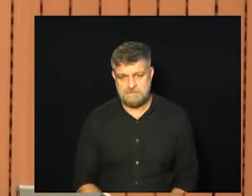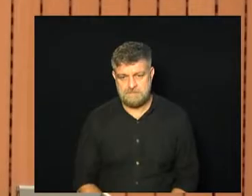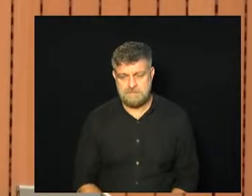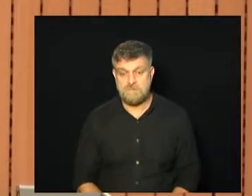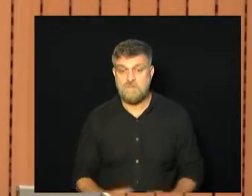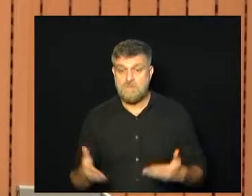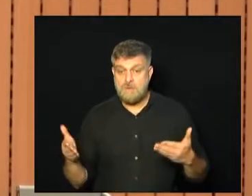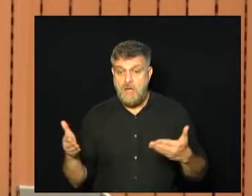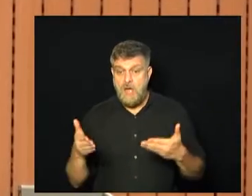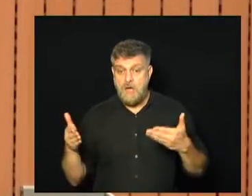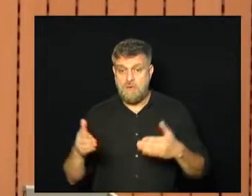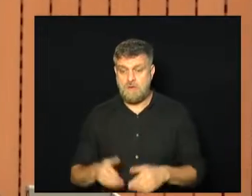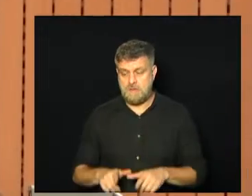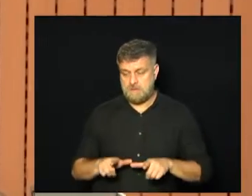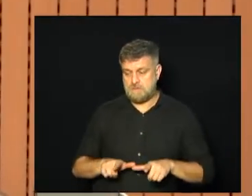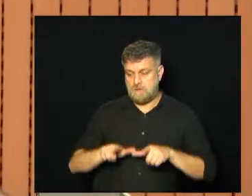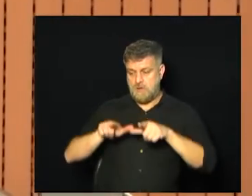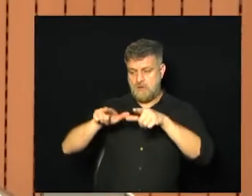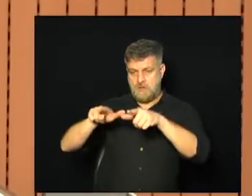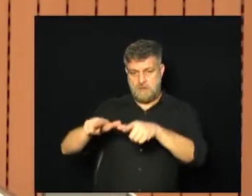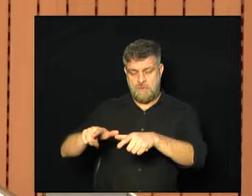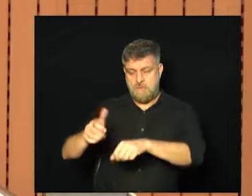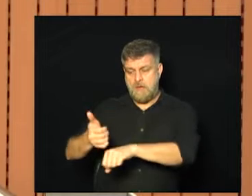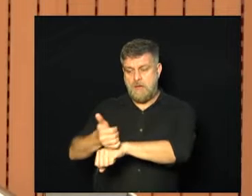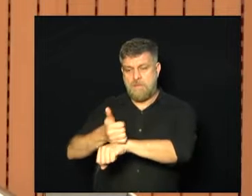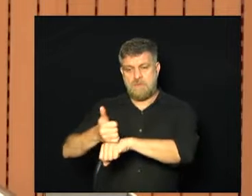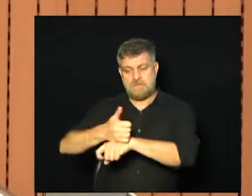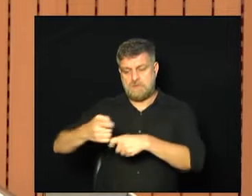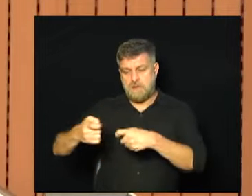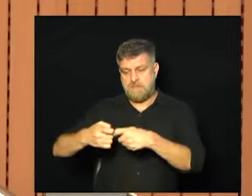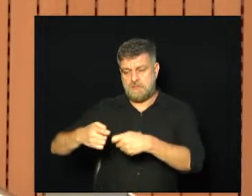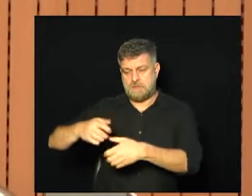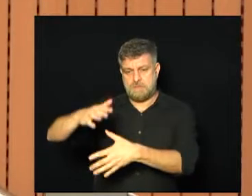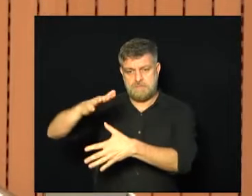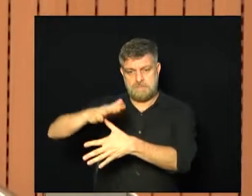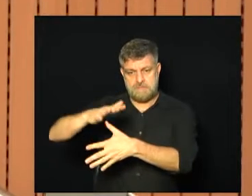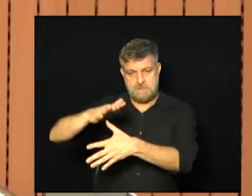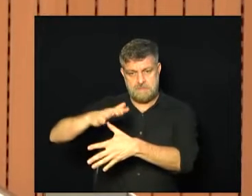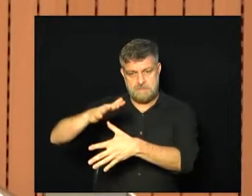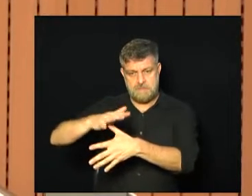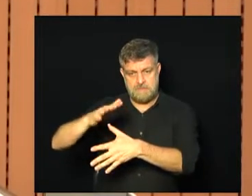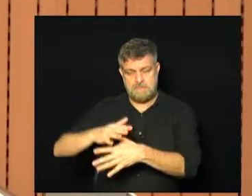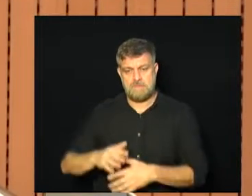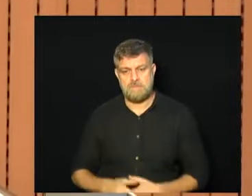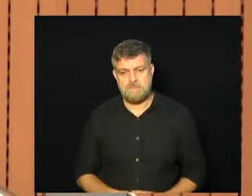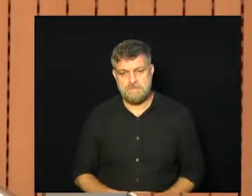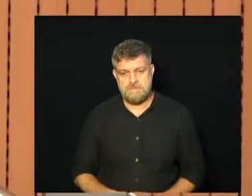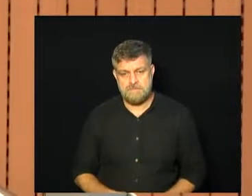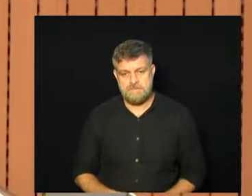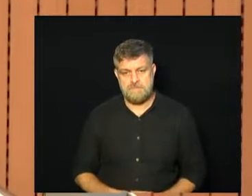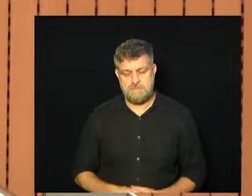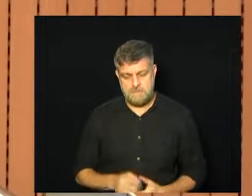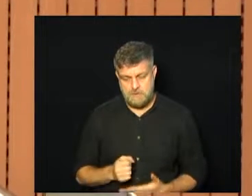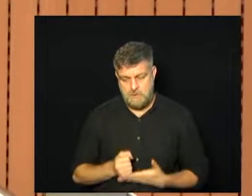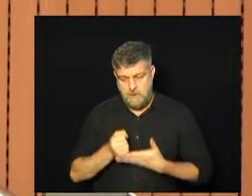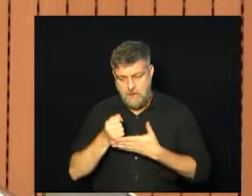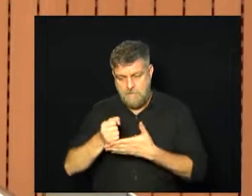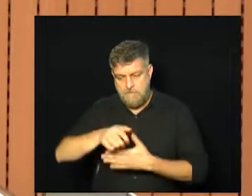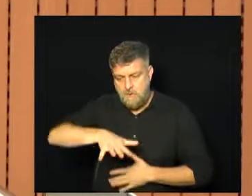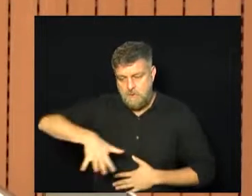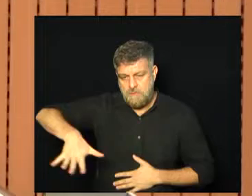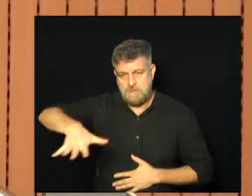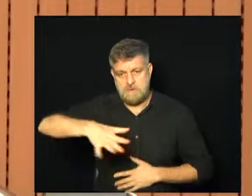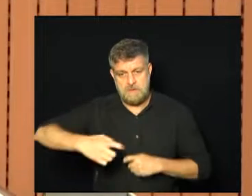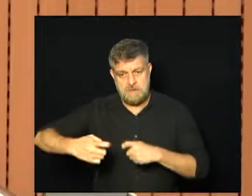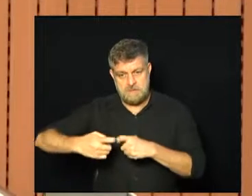Faremos agora a entrega do Diploma de Mérito Médico Dr. Roberto Maia Rocha Brito, por sua contribuição ao campo da medicina